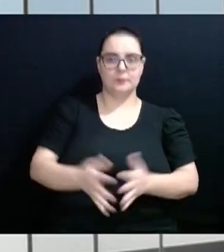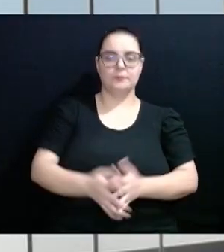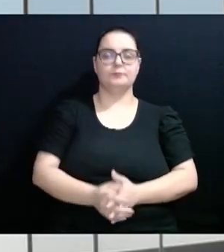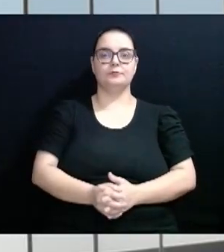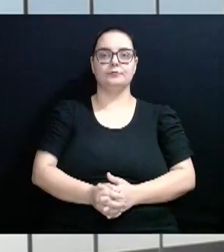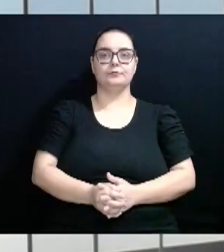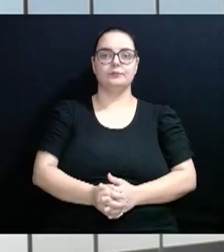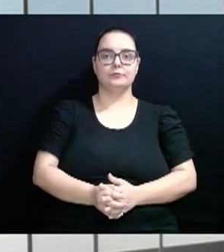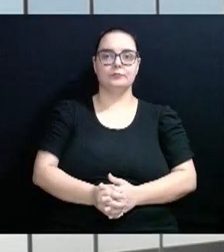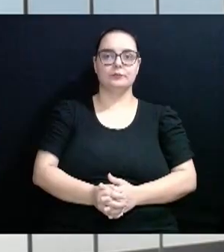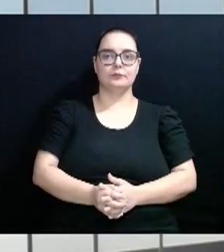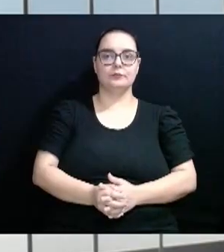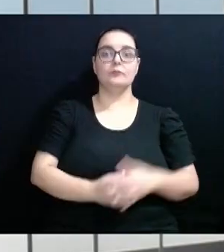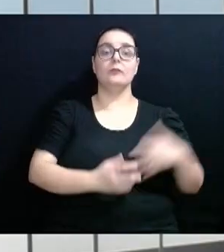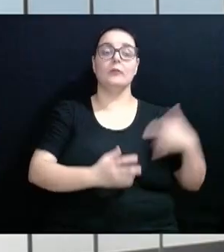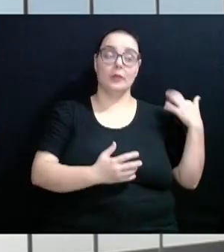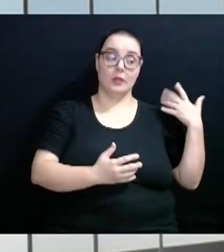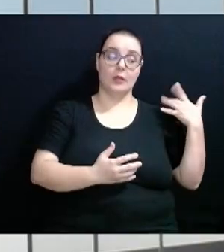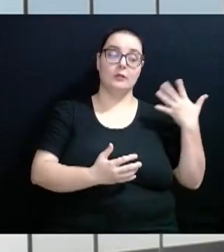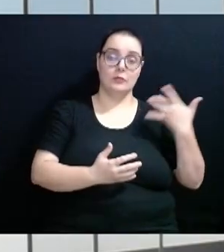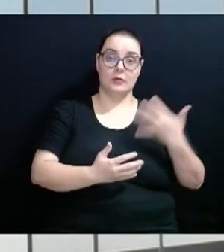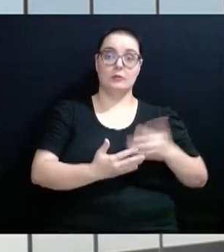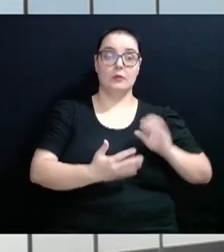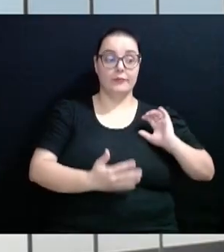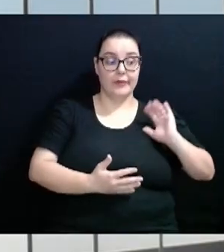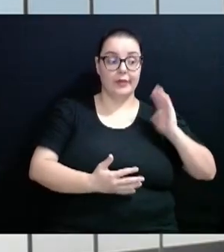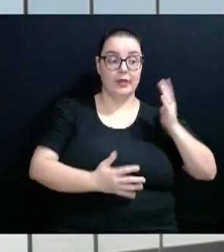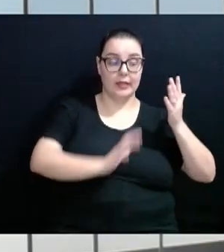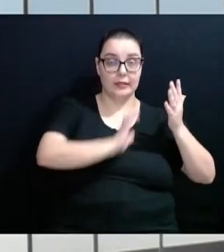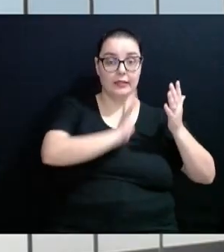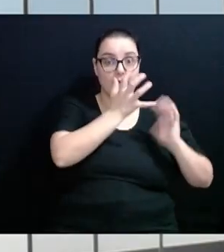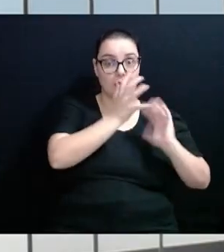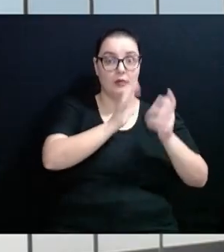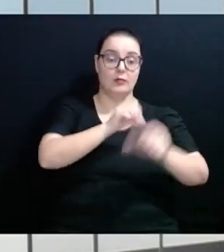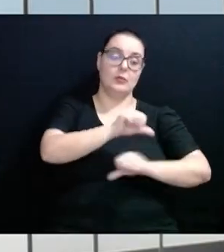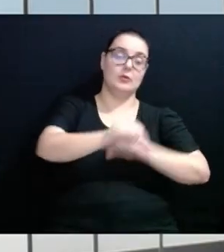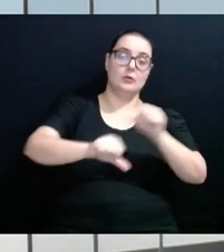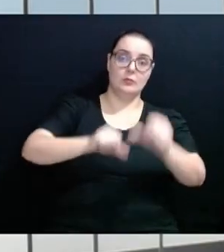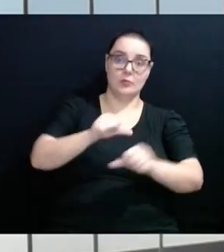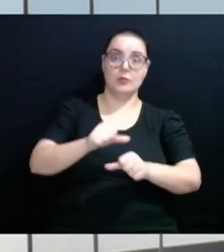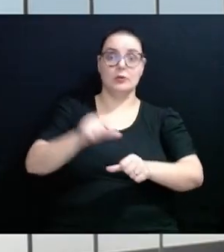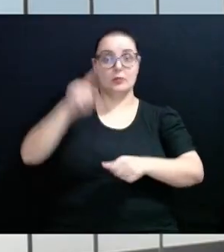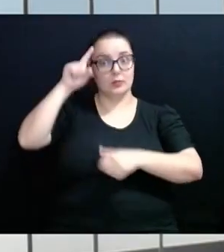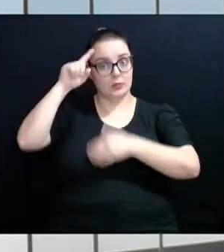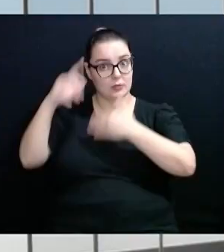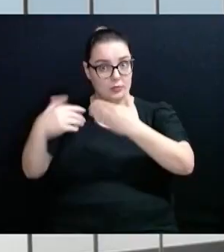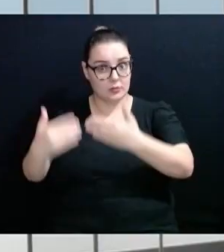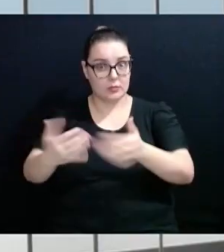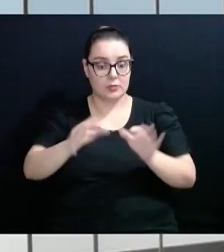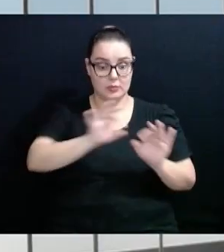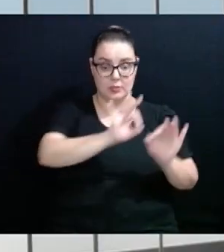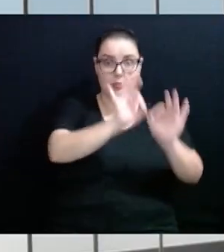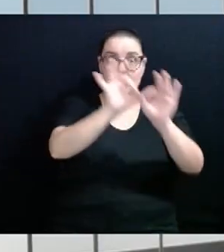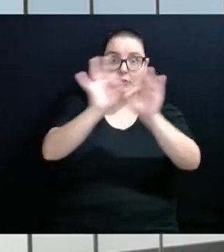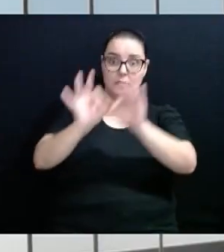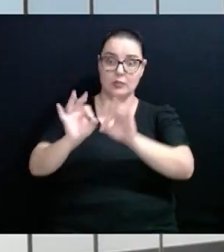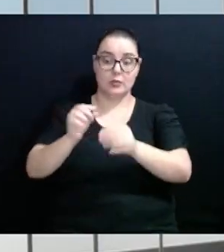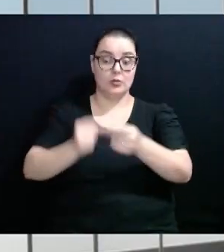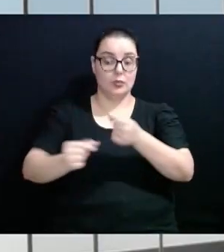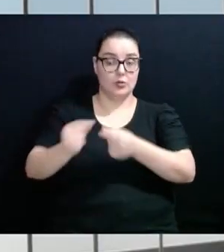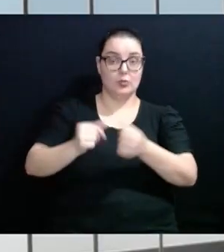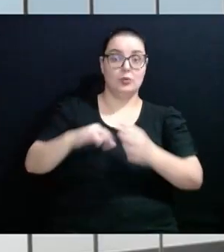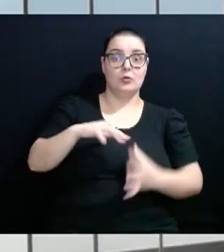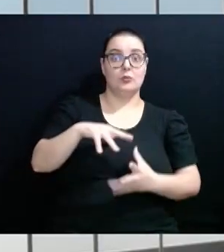vem ocorrendo, né, com essas mudanças que a gente está assistindo, né, na economia mundial, né,